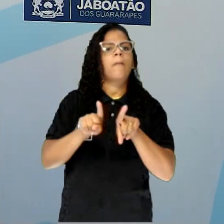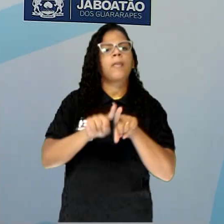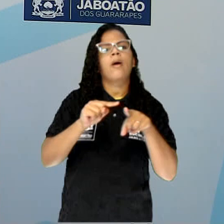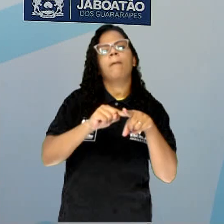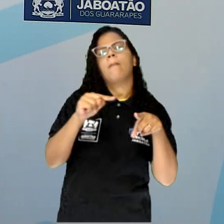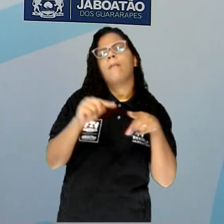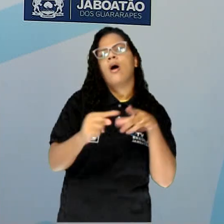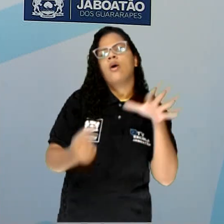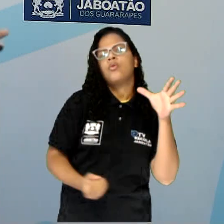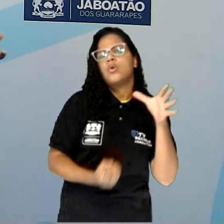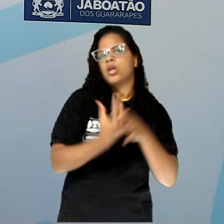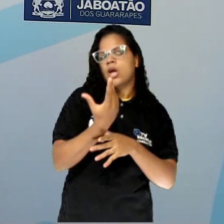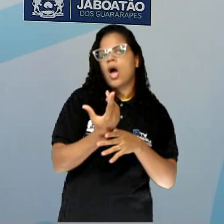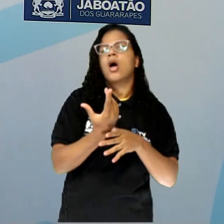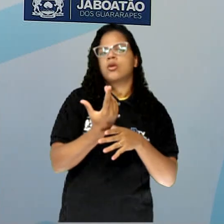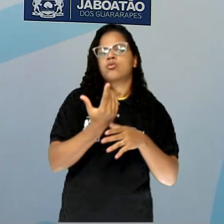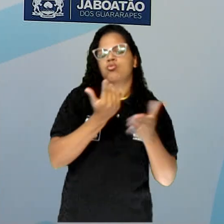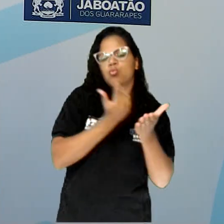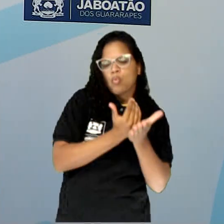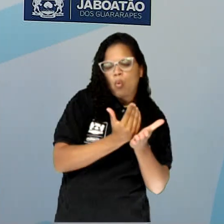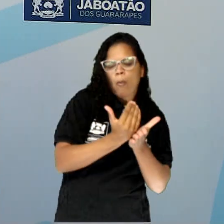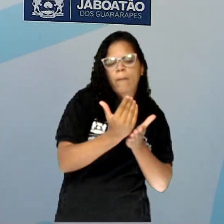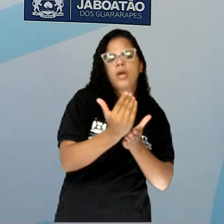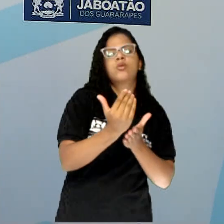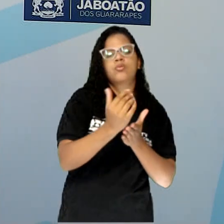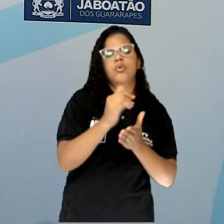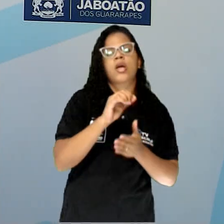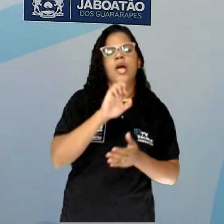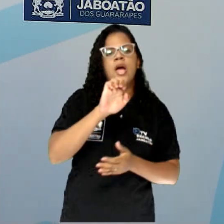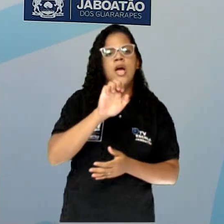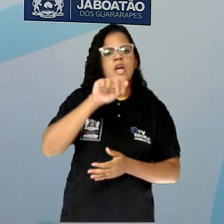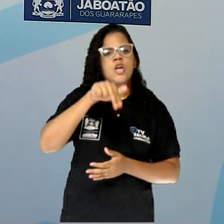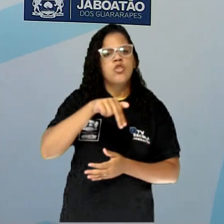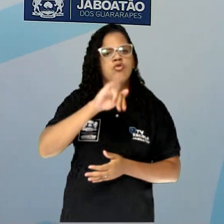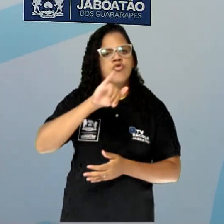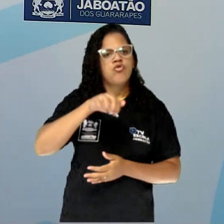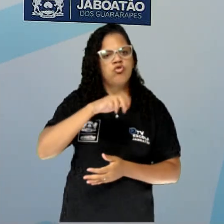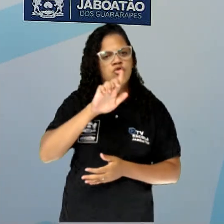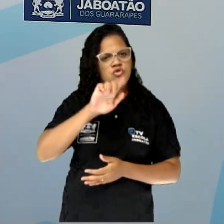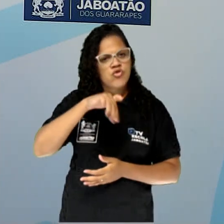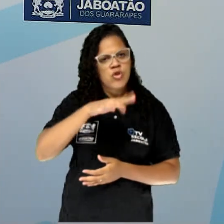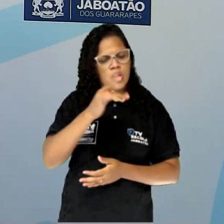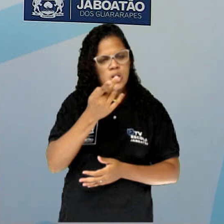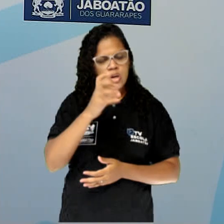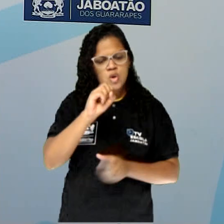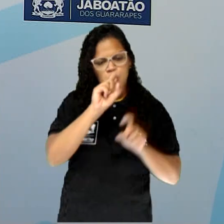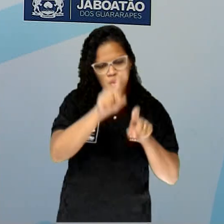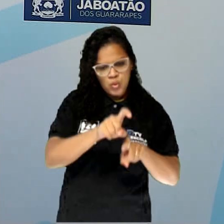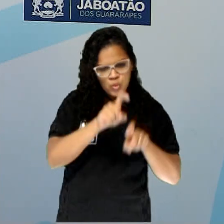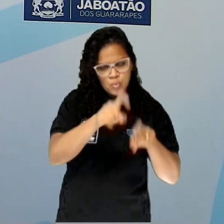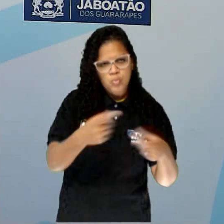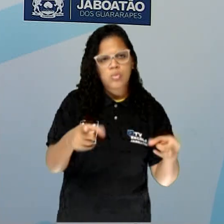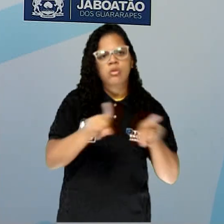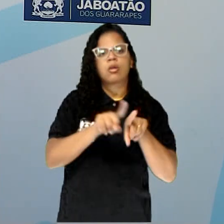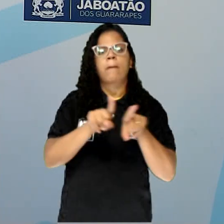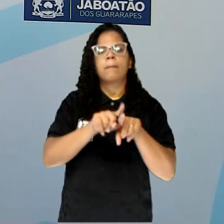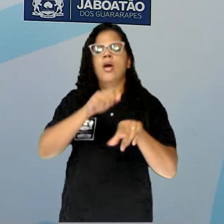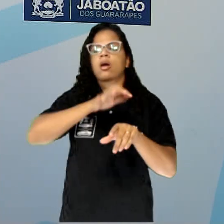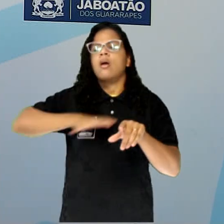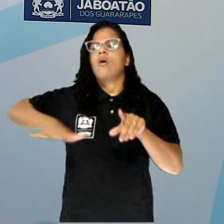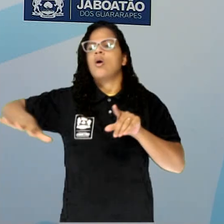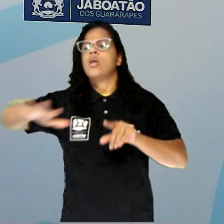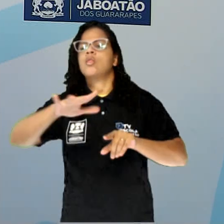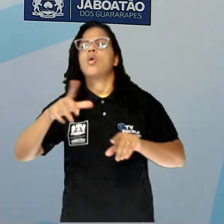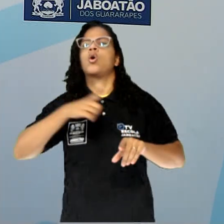a partir de engenhos, ao redor de fábricas, por exemplo, aqueles que nasceram a